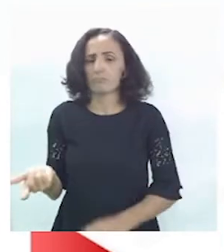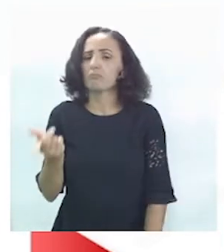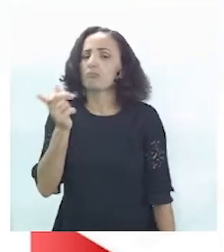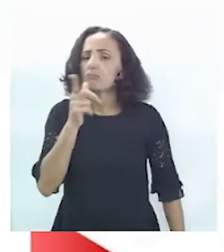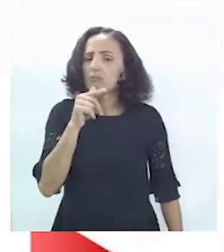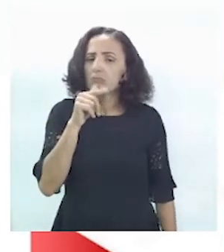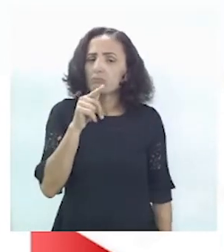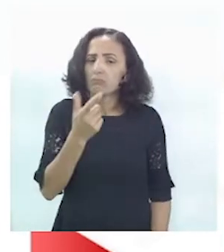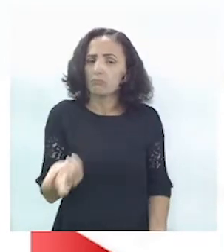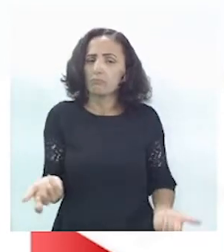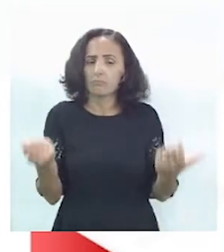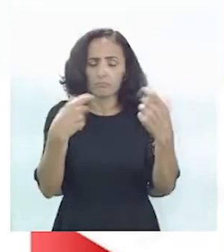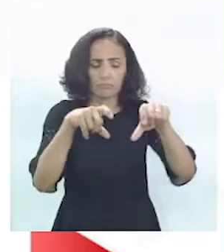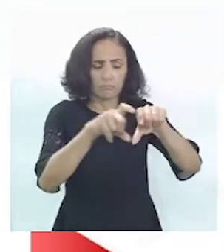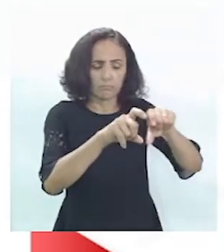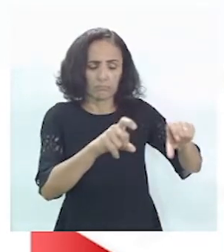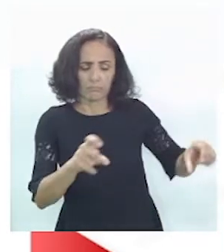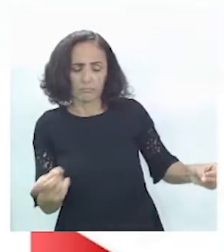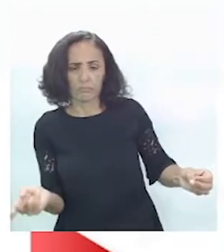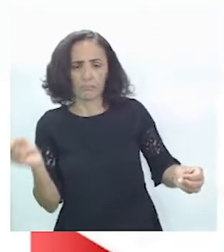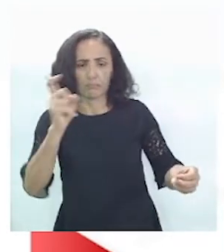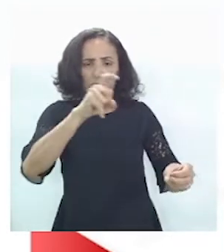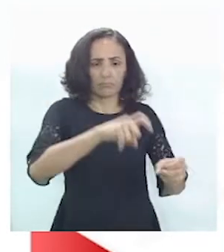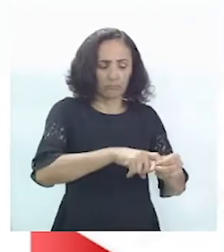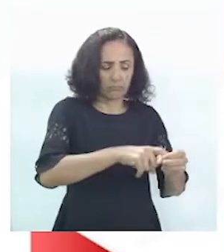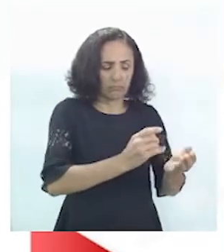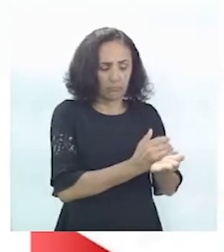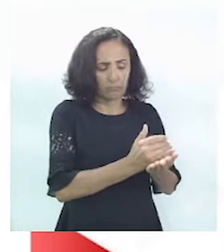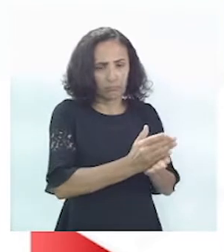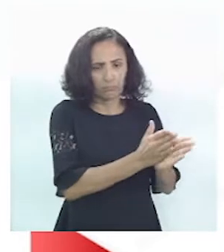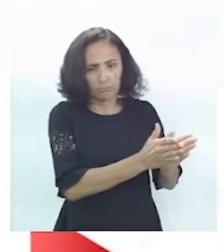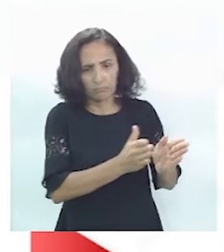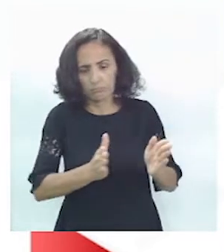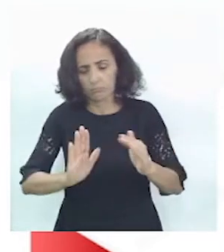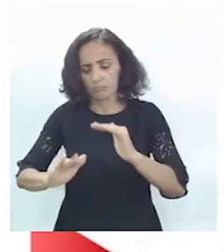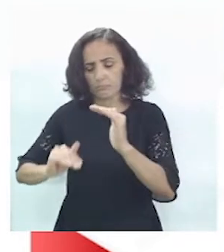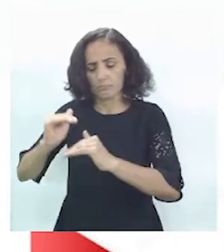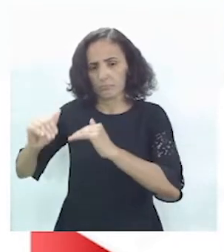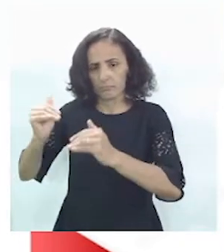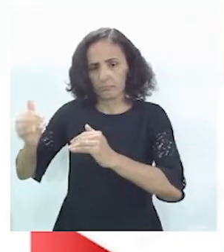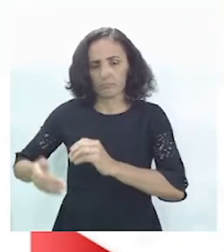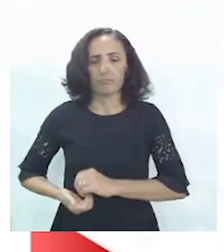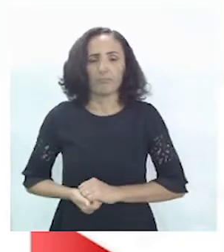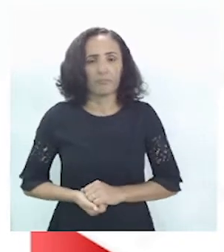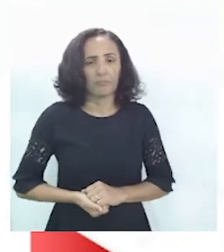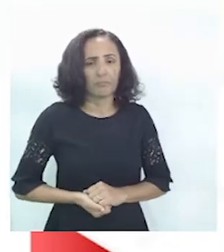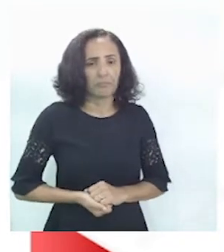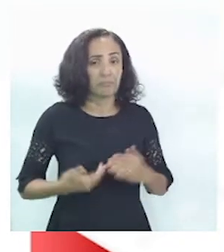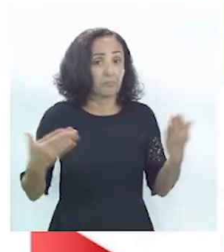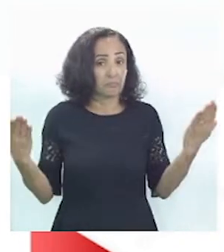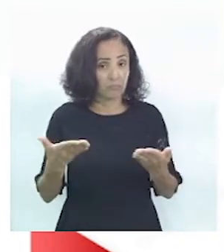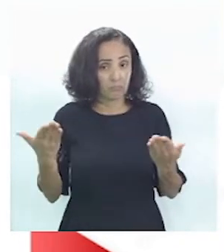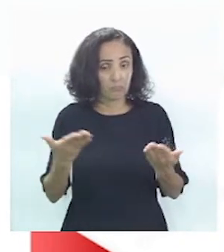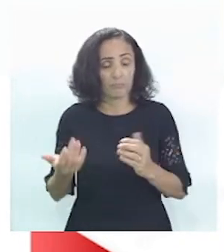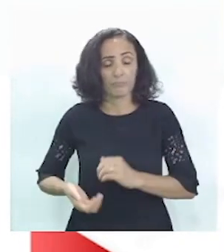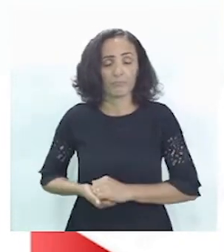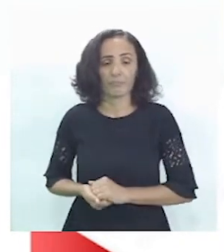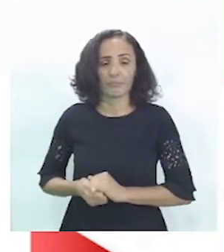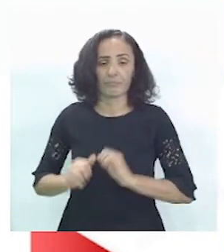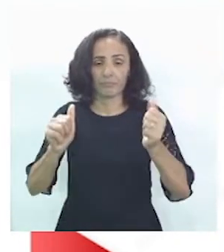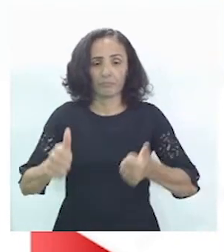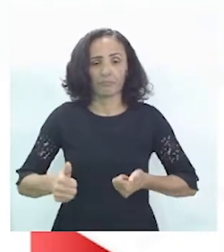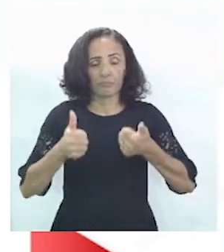volta aos tubos da caldeira, dando início a um novo ciclo. Agora vamos falar sobre as vantagens